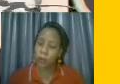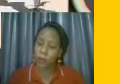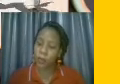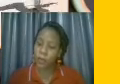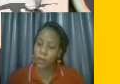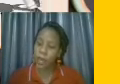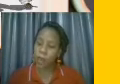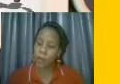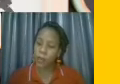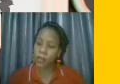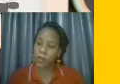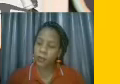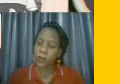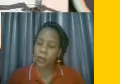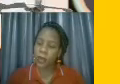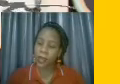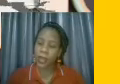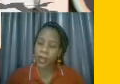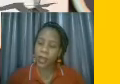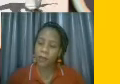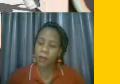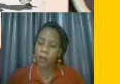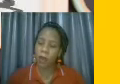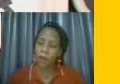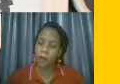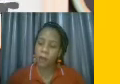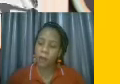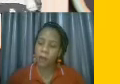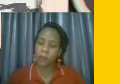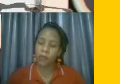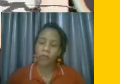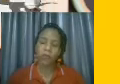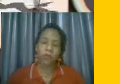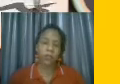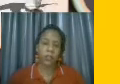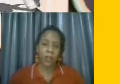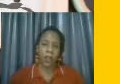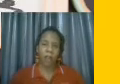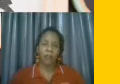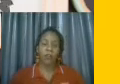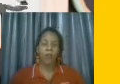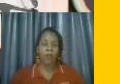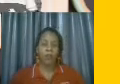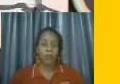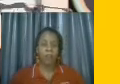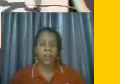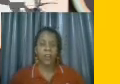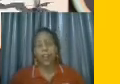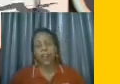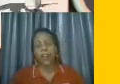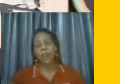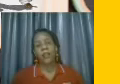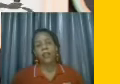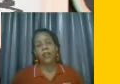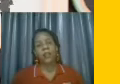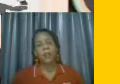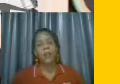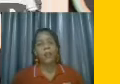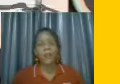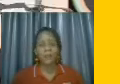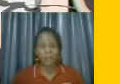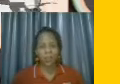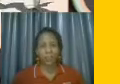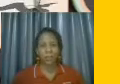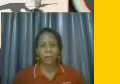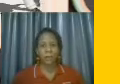dança de roda. Era uma dança considerada imoral pelos donos dos escravos. Ou seja, era uma dança que não